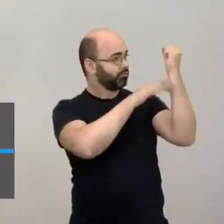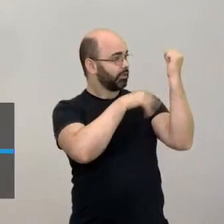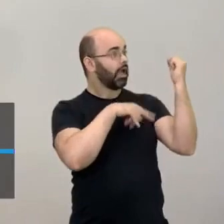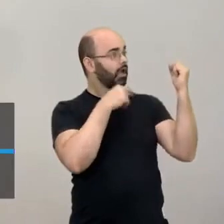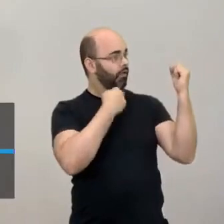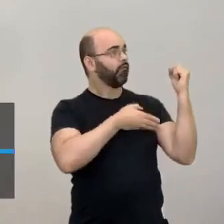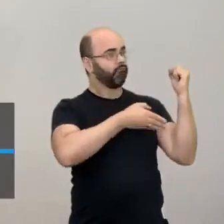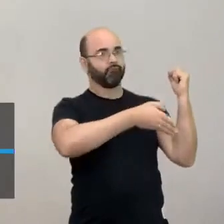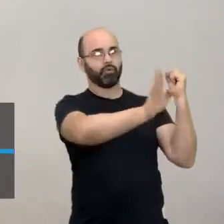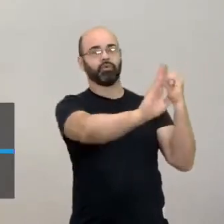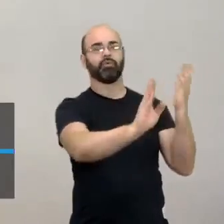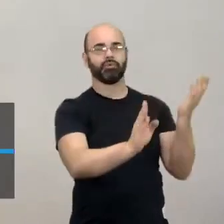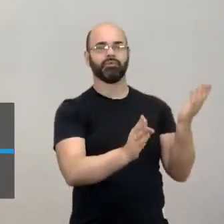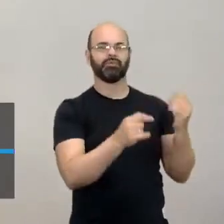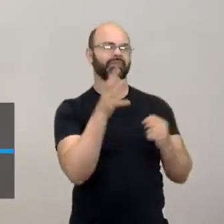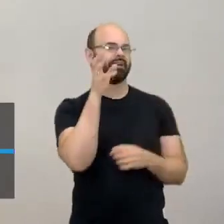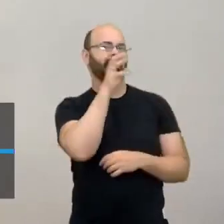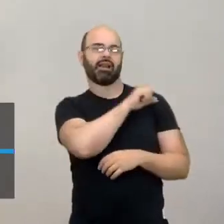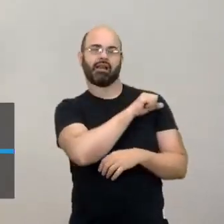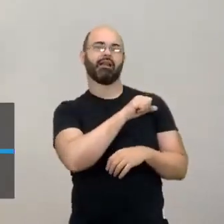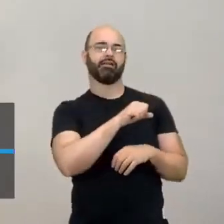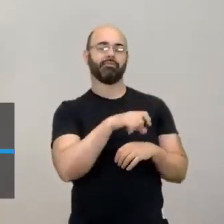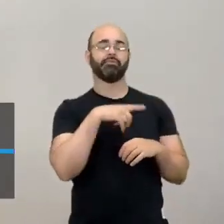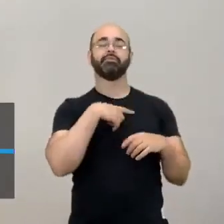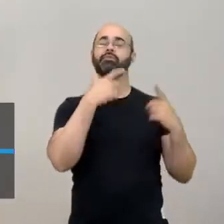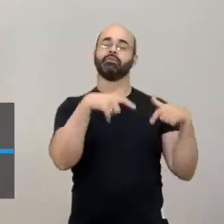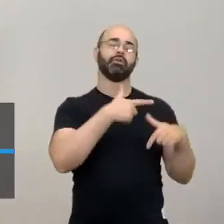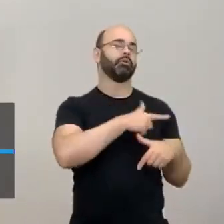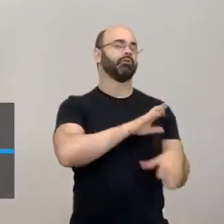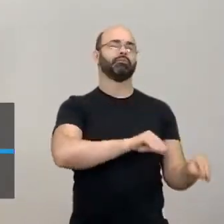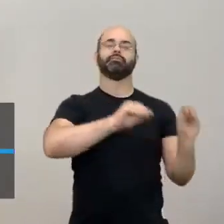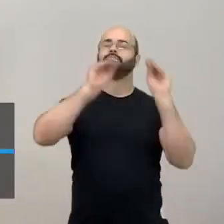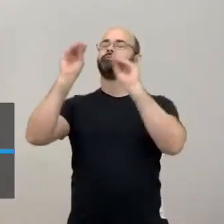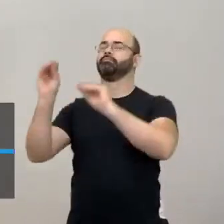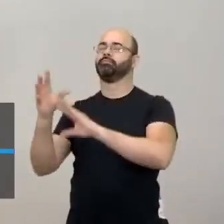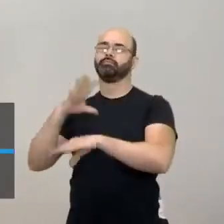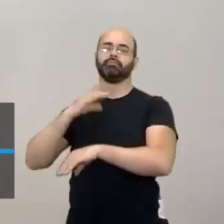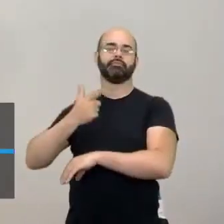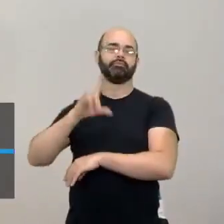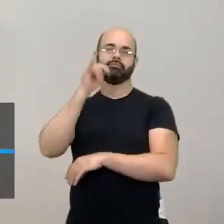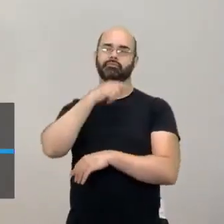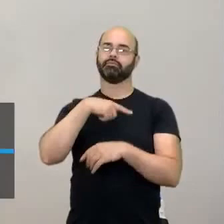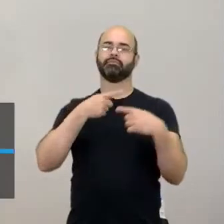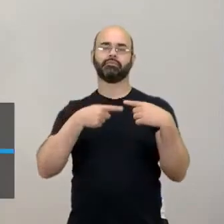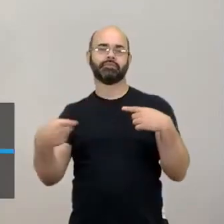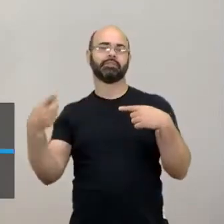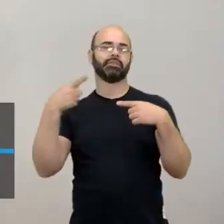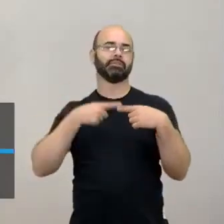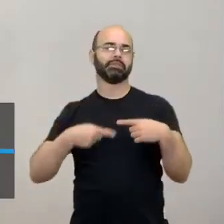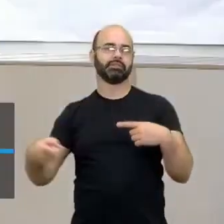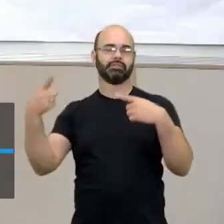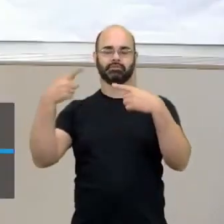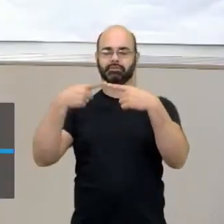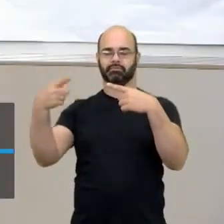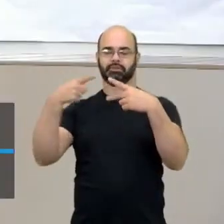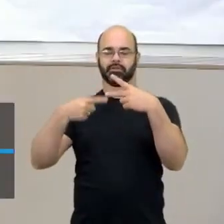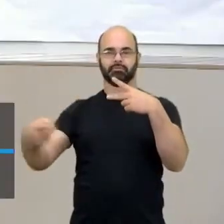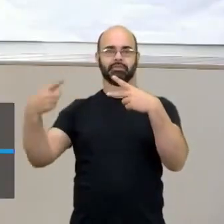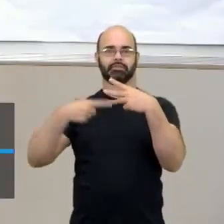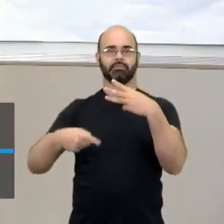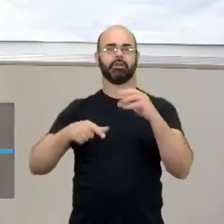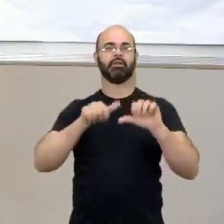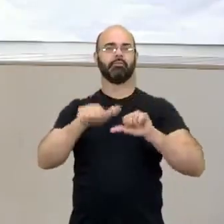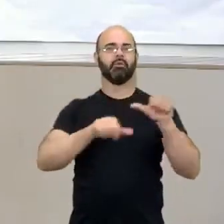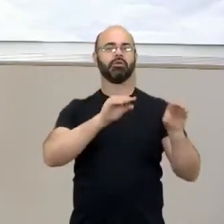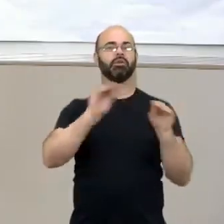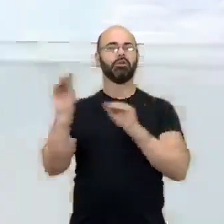e rápido, né? Itinerante, sempre estando em outro local, diferente, uma cidade, cada fim de semana, a cada Sim. momento, né? Então olha aí na